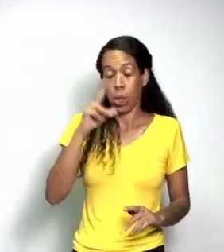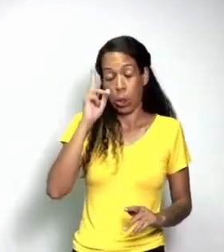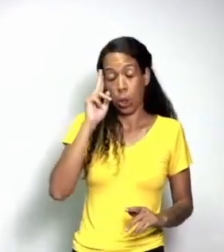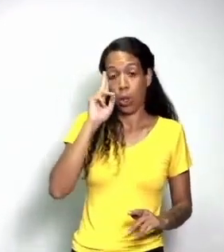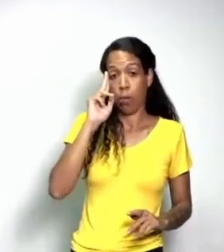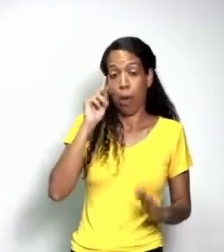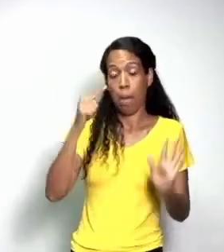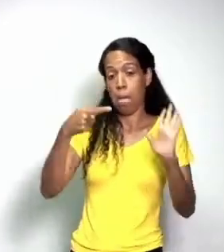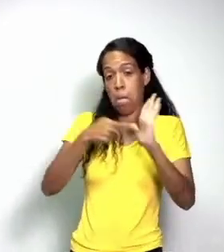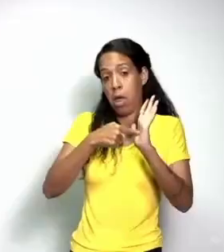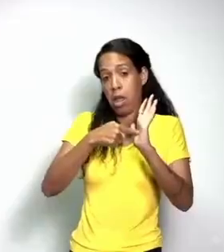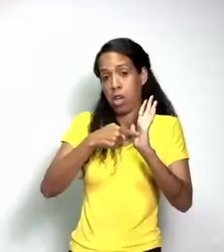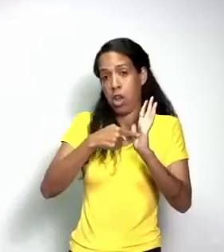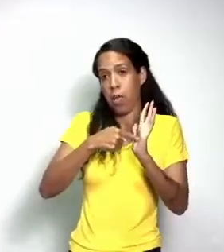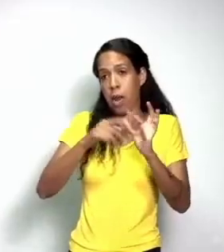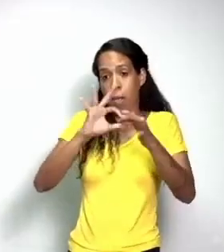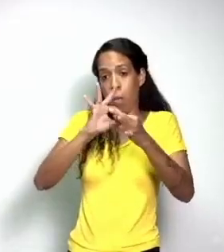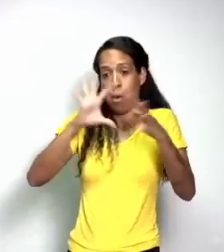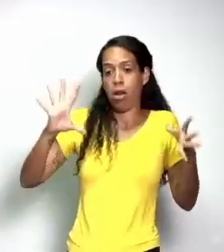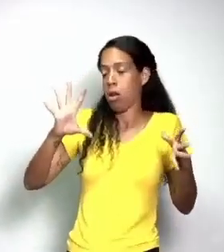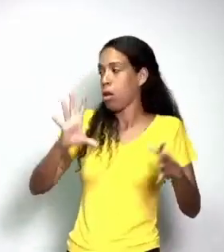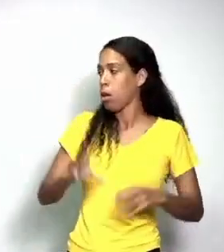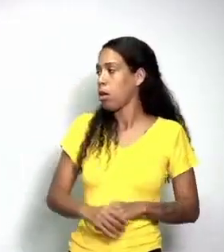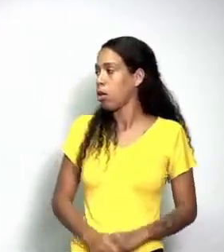um botão para destravar.